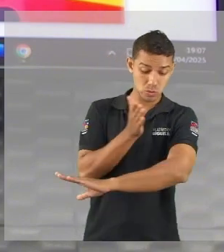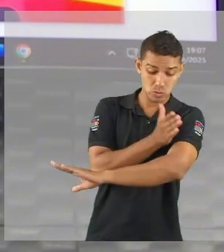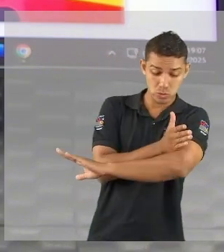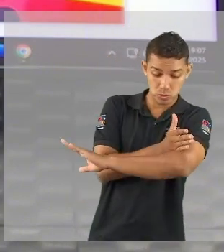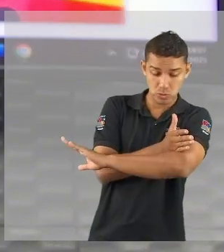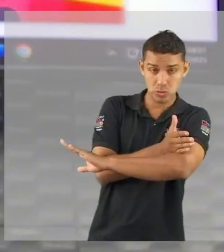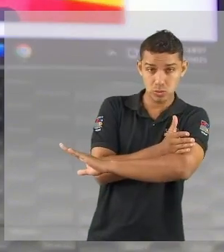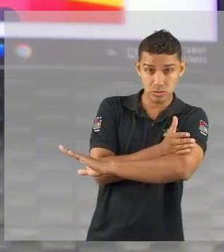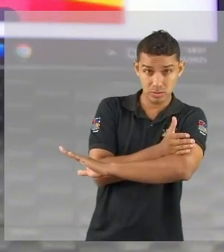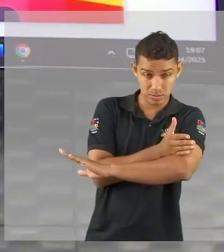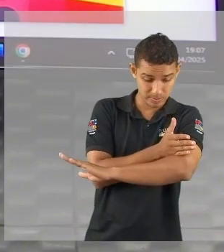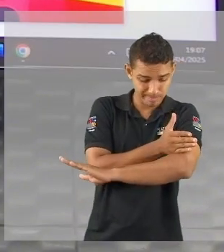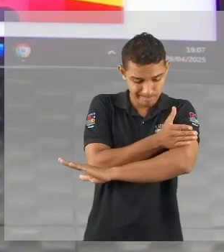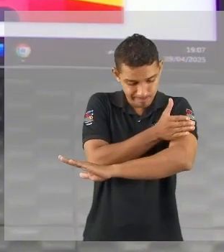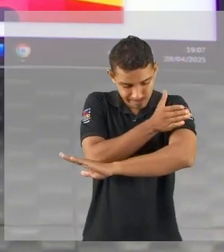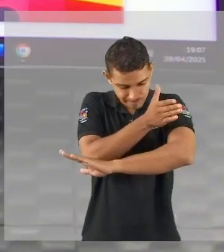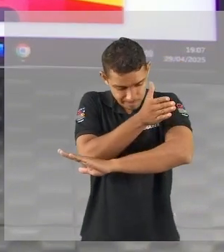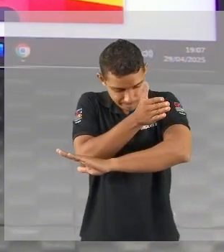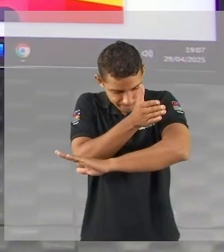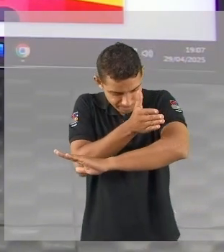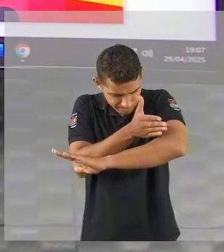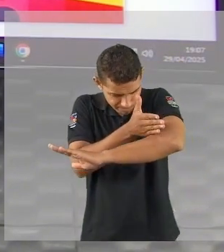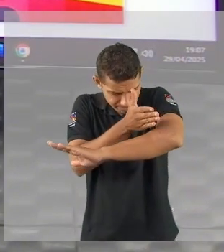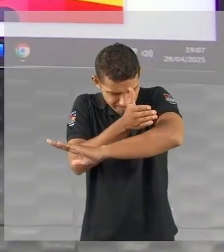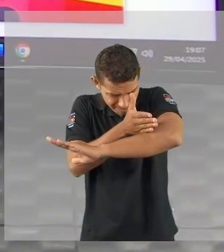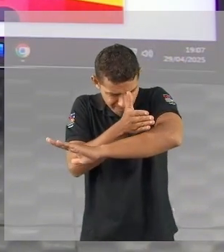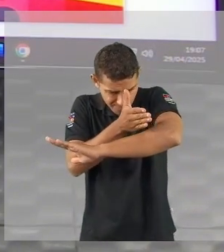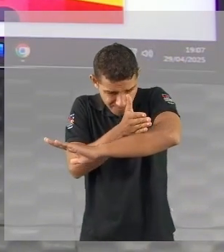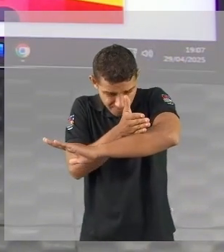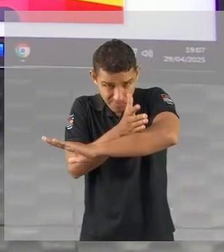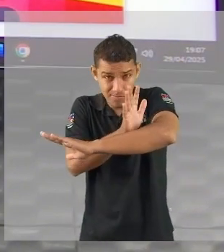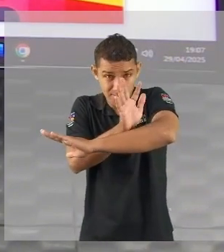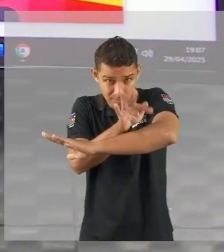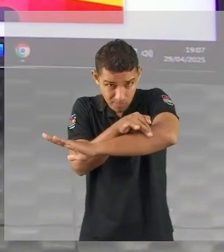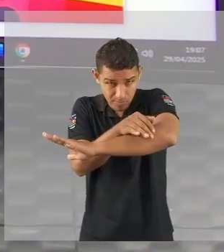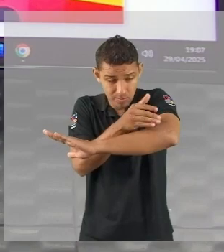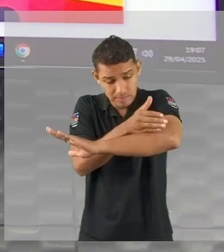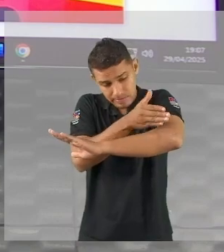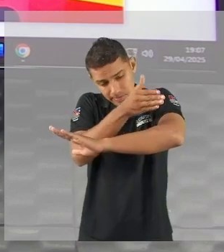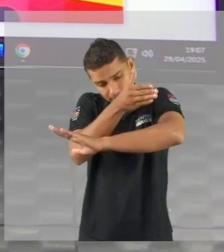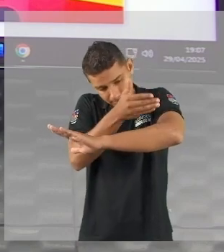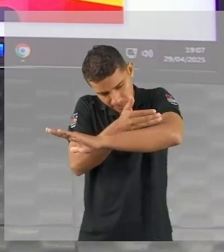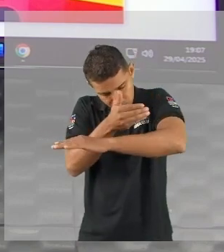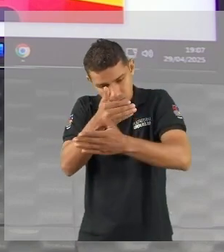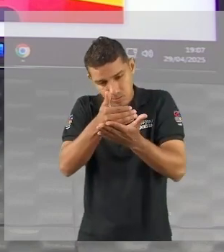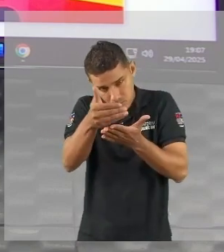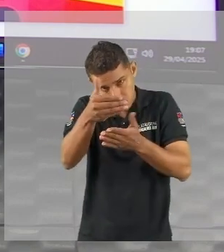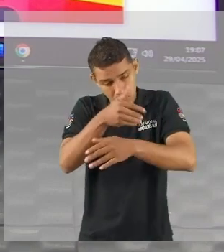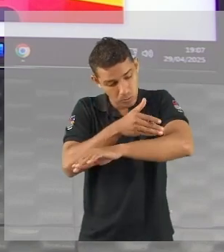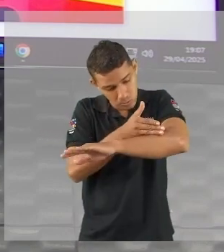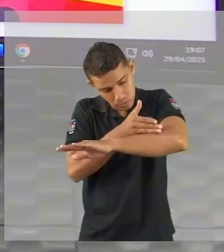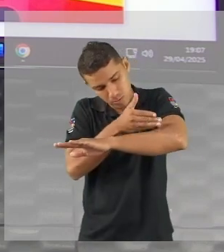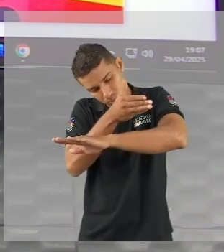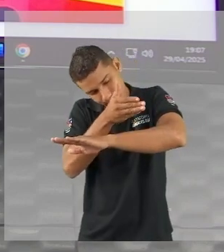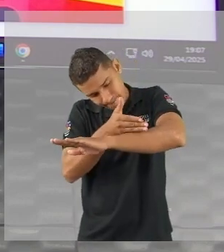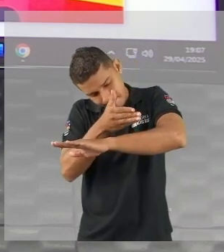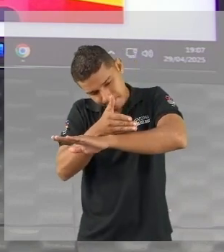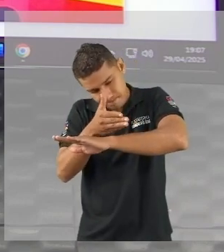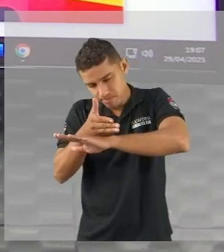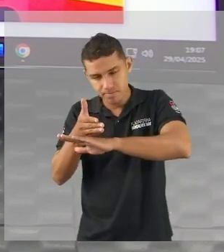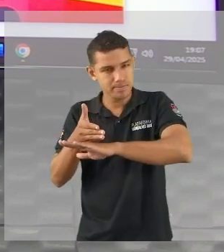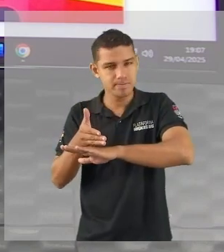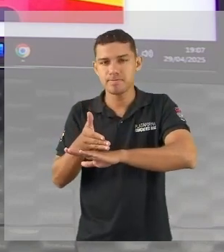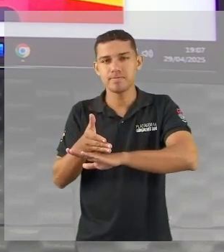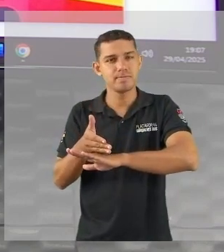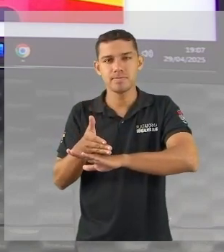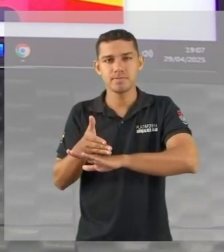um período, aí tem um certo tempo que vai terminando o outro, e assim seguidamente. Não,